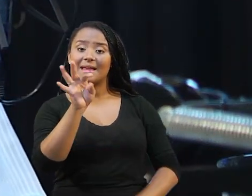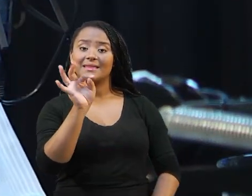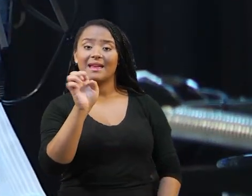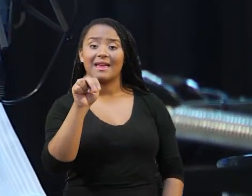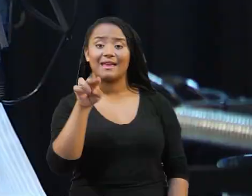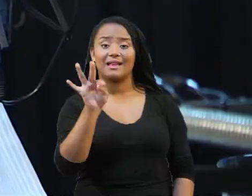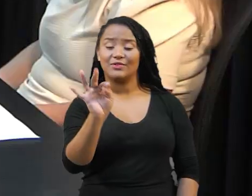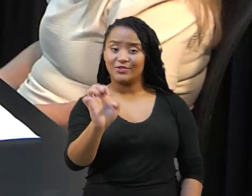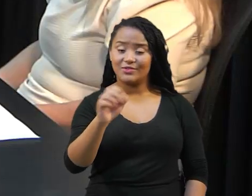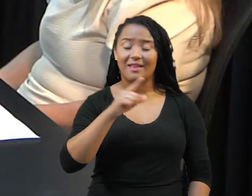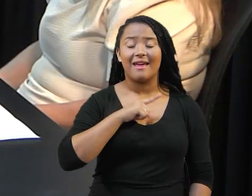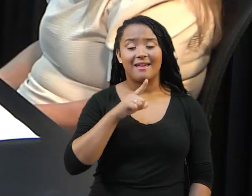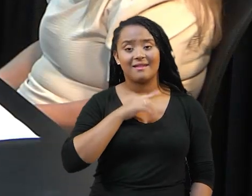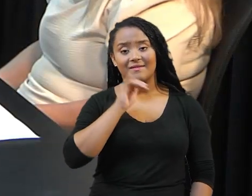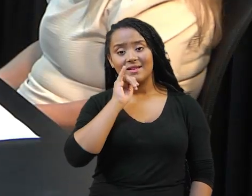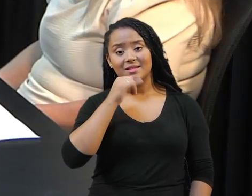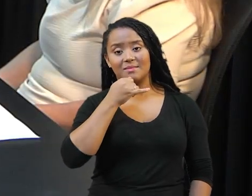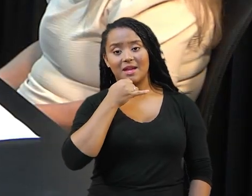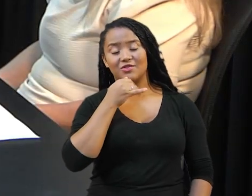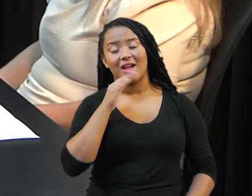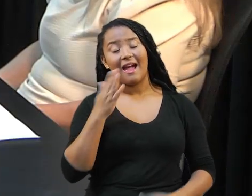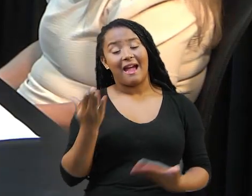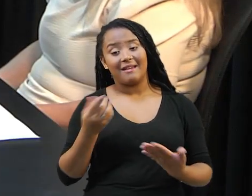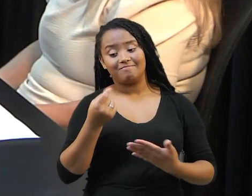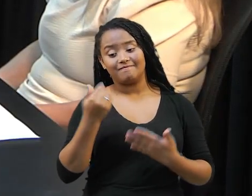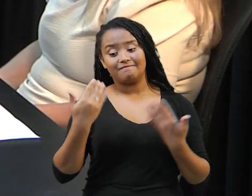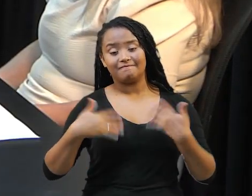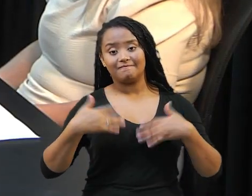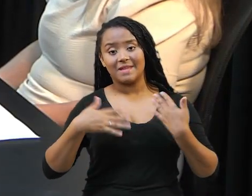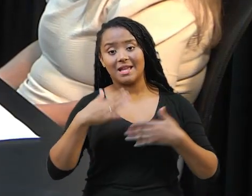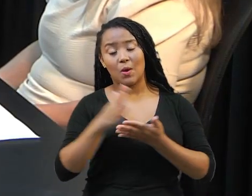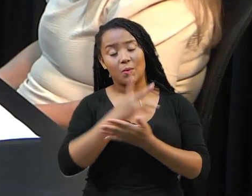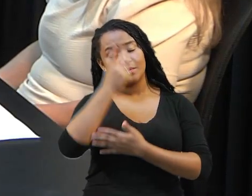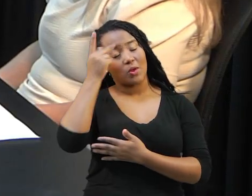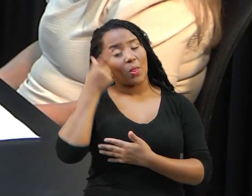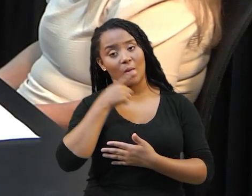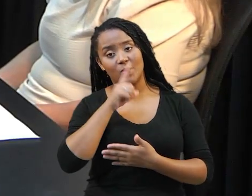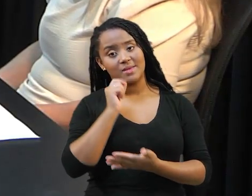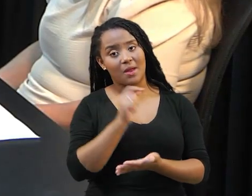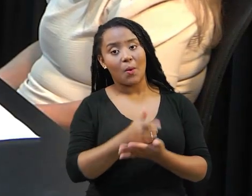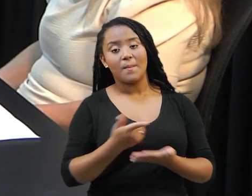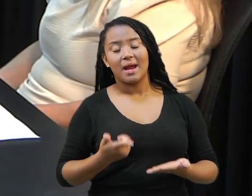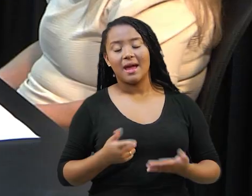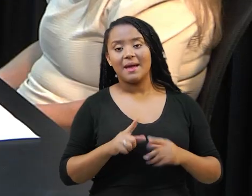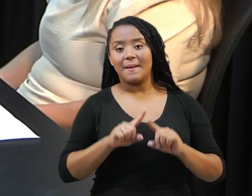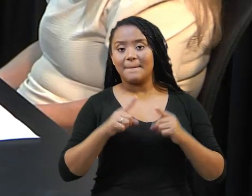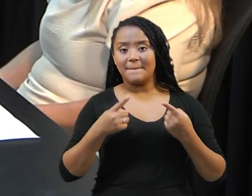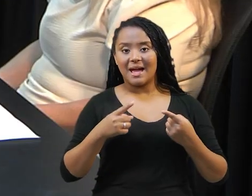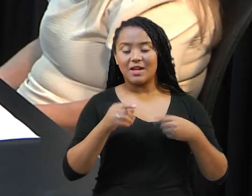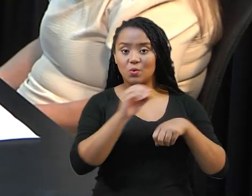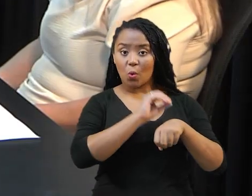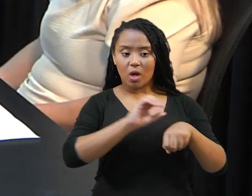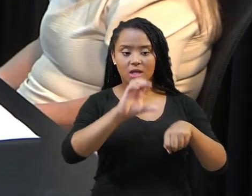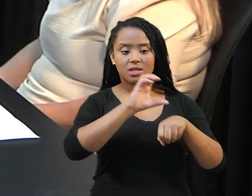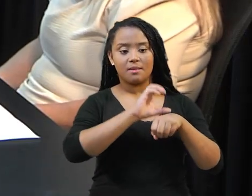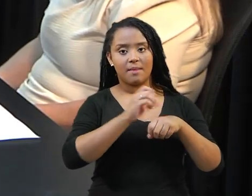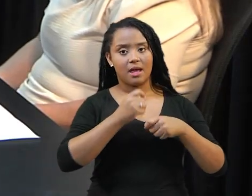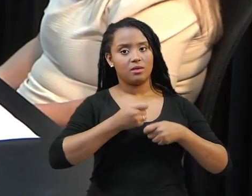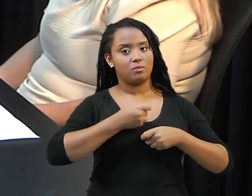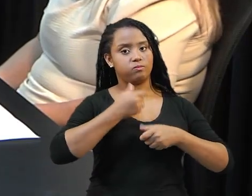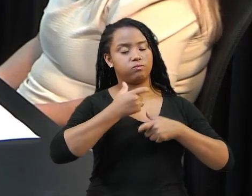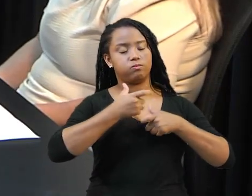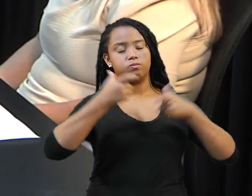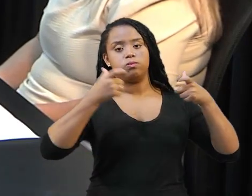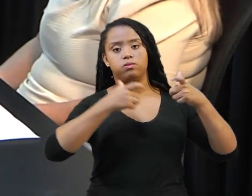é uma dificuldade ainda. Mas a maravilha do conhecimento, isso foi realmente muito bom, né? Ter acesso a